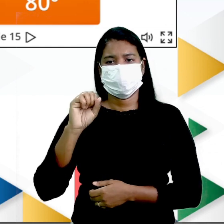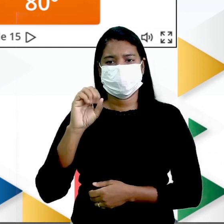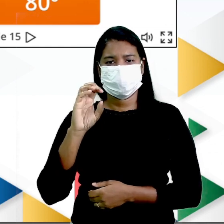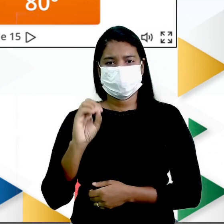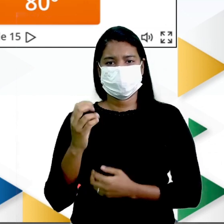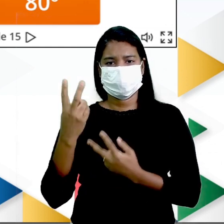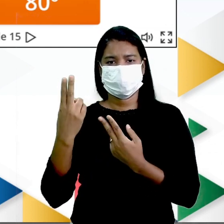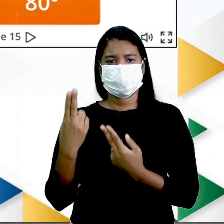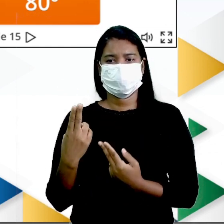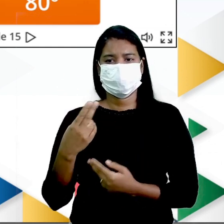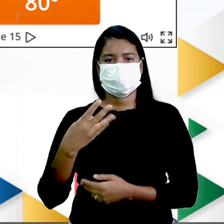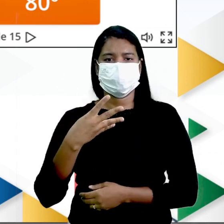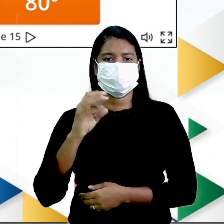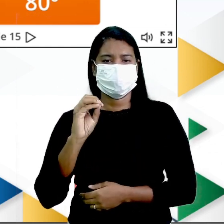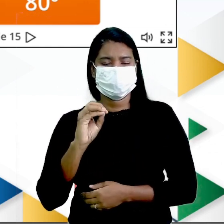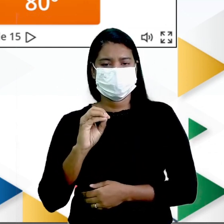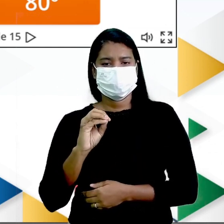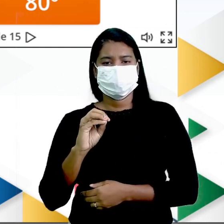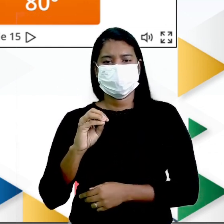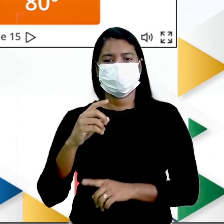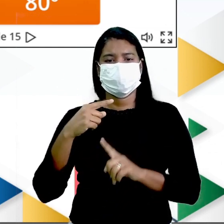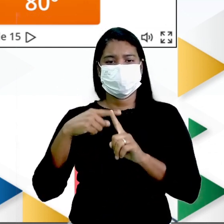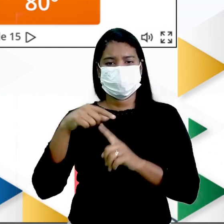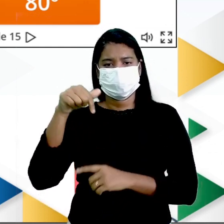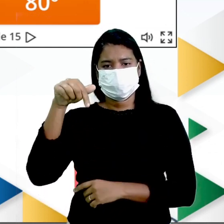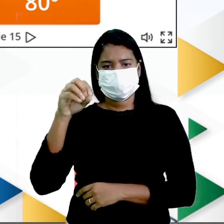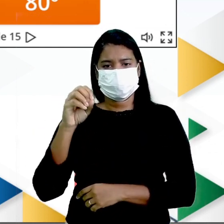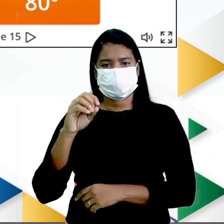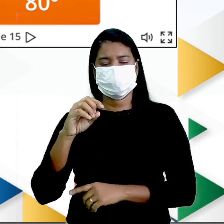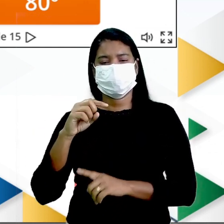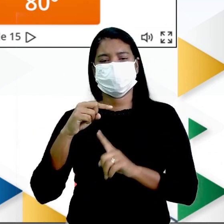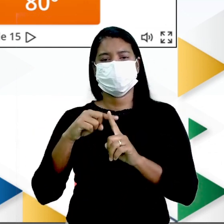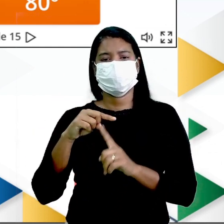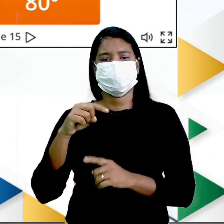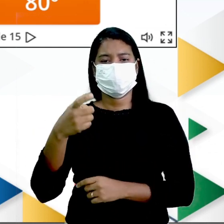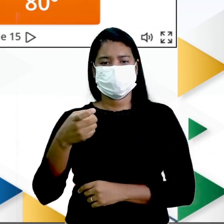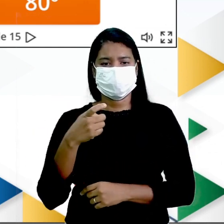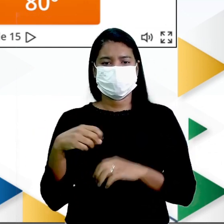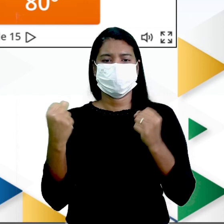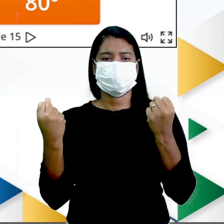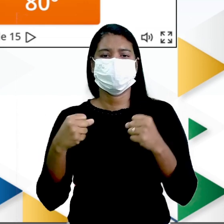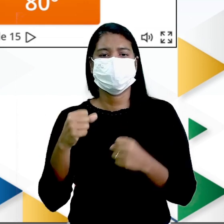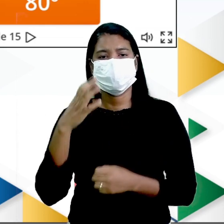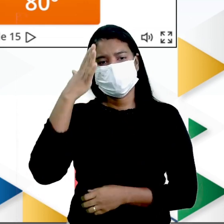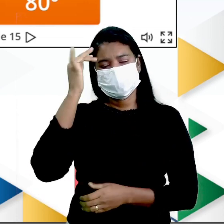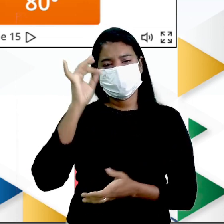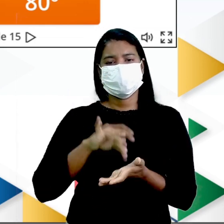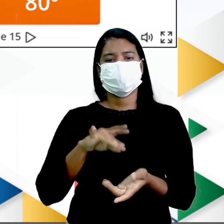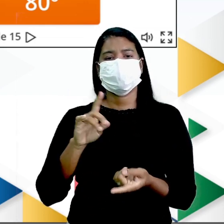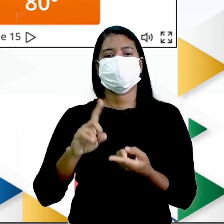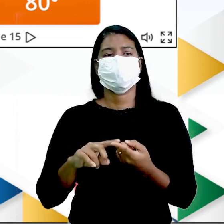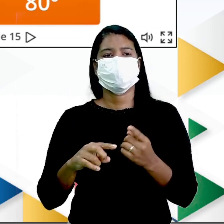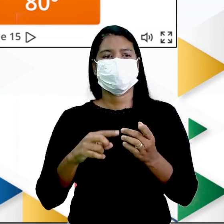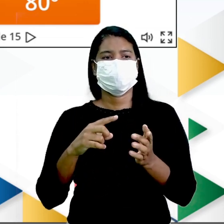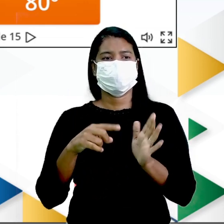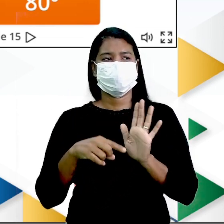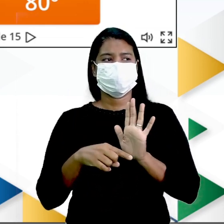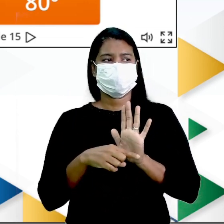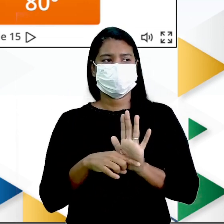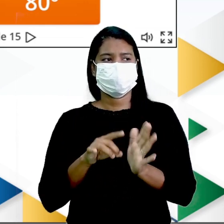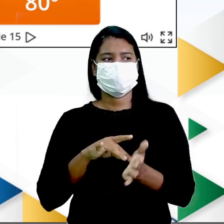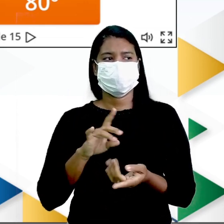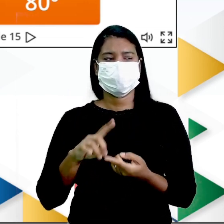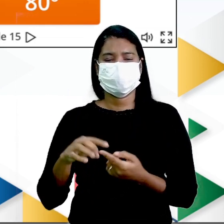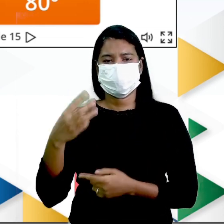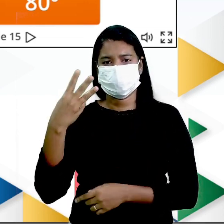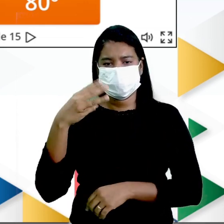ser igual a 40 graus mais 70 graus mais x, que eu preciso descobrir para poder marcar a alternativa. E eu tenho que fazer isso